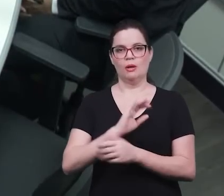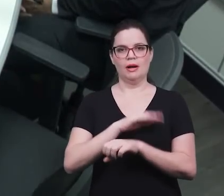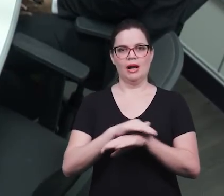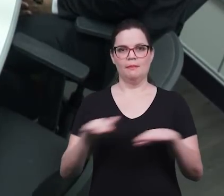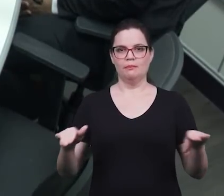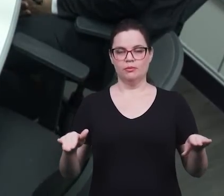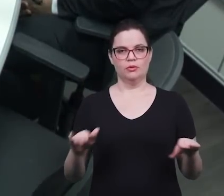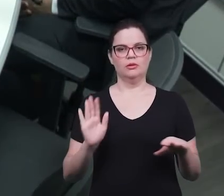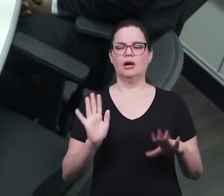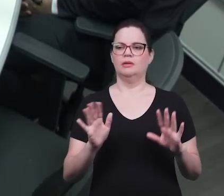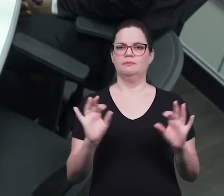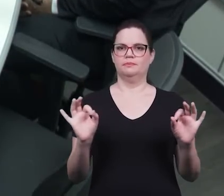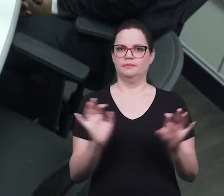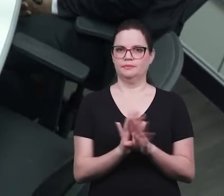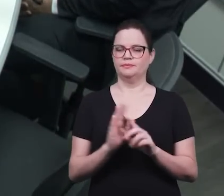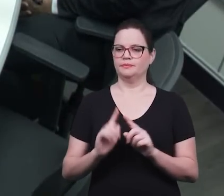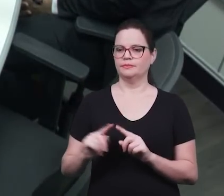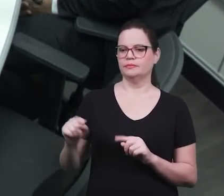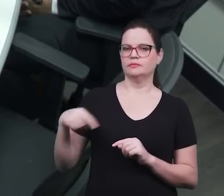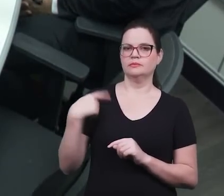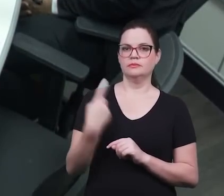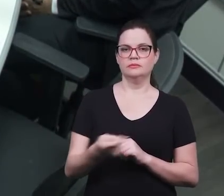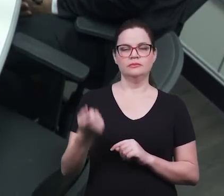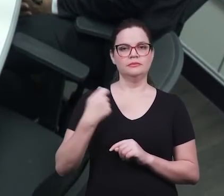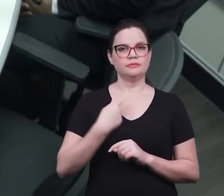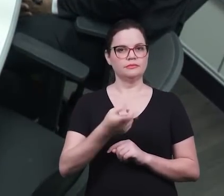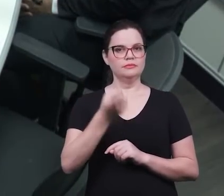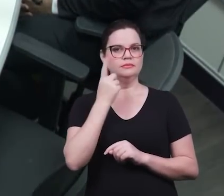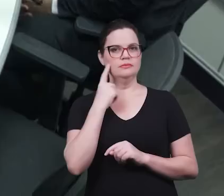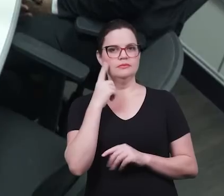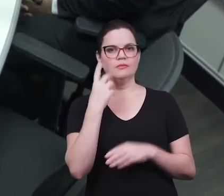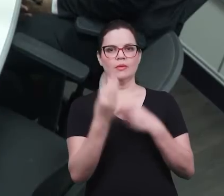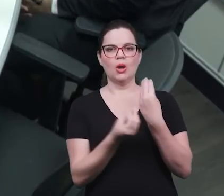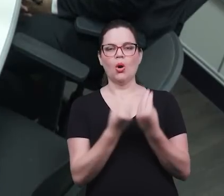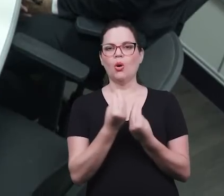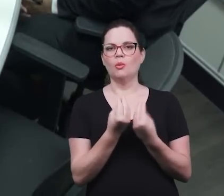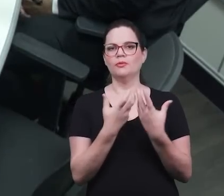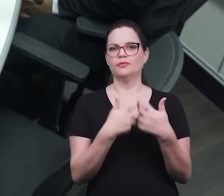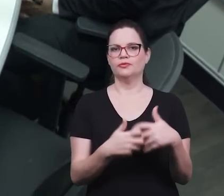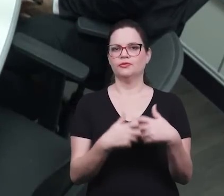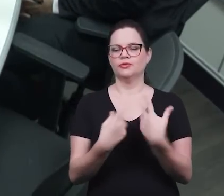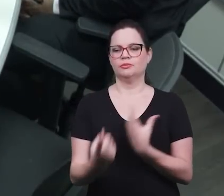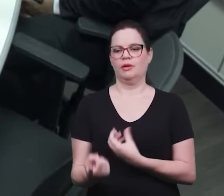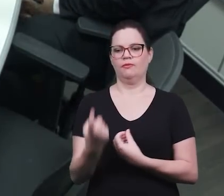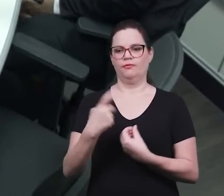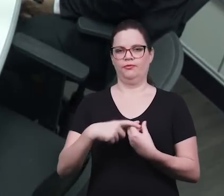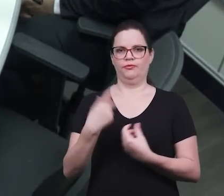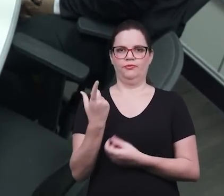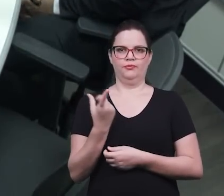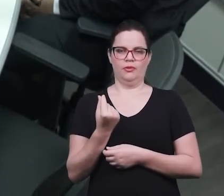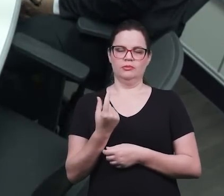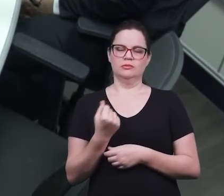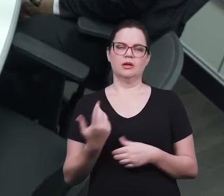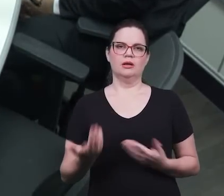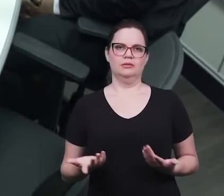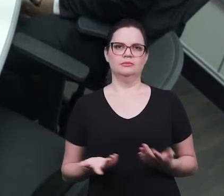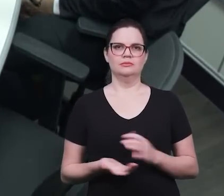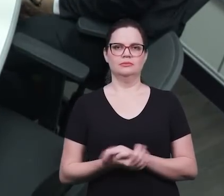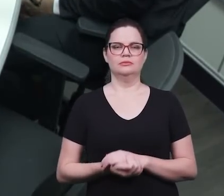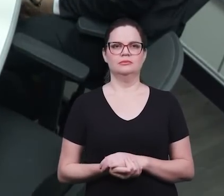já ajuda, né, até que se alcance e conquiste aí a restituição, que é o que se espera, né?